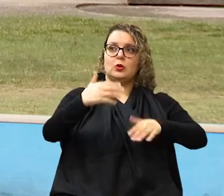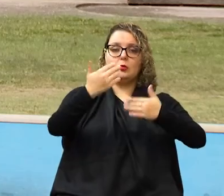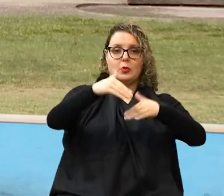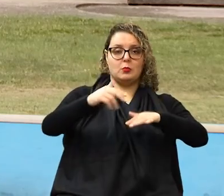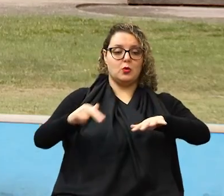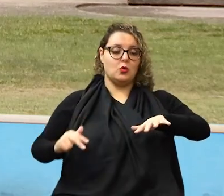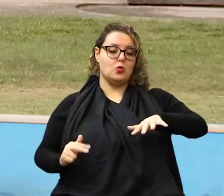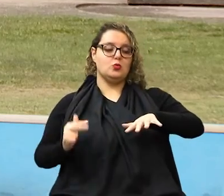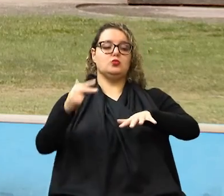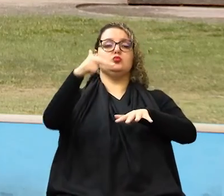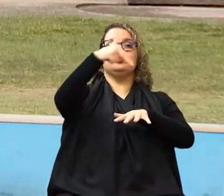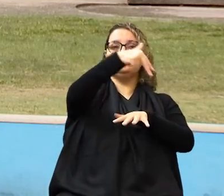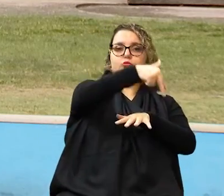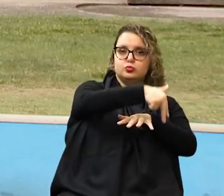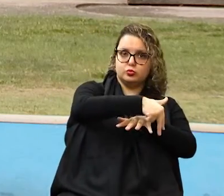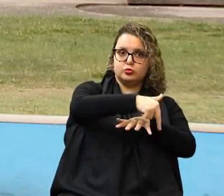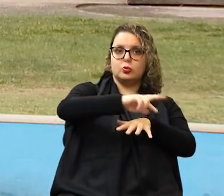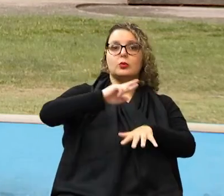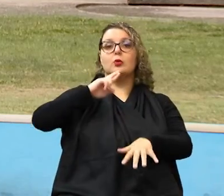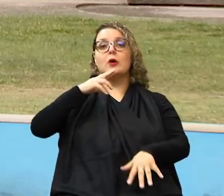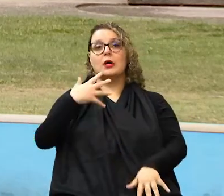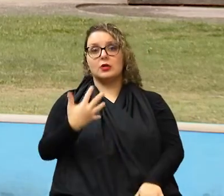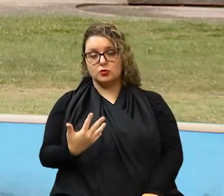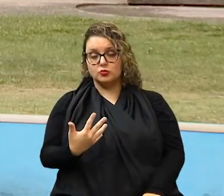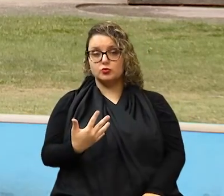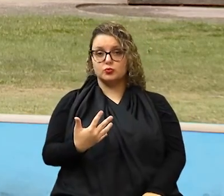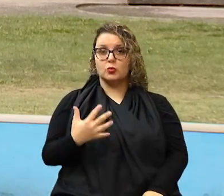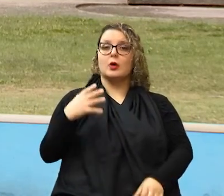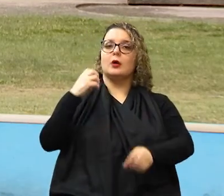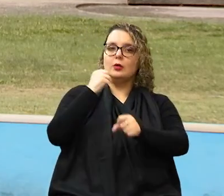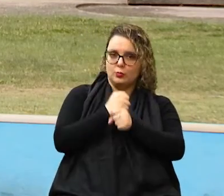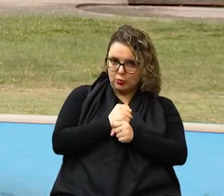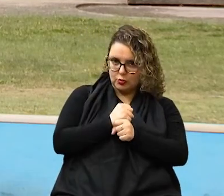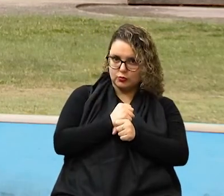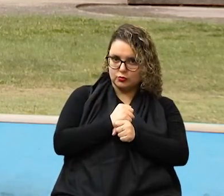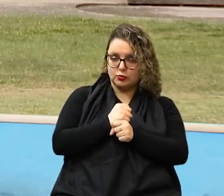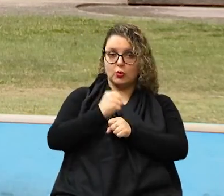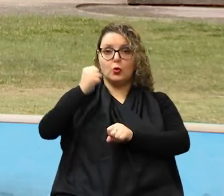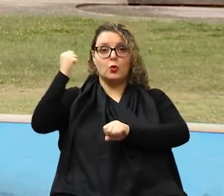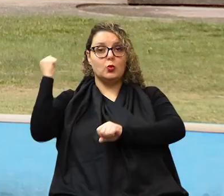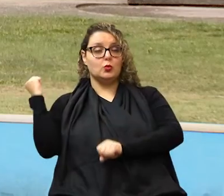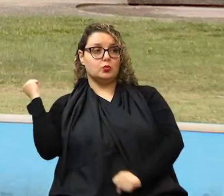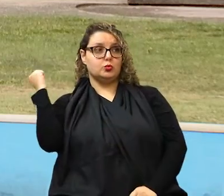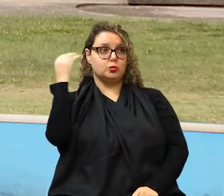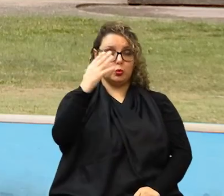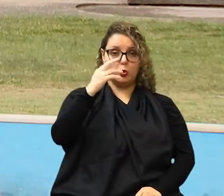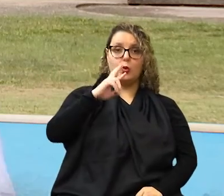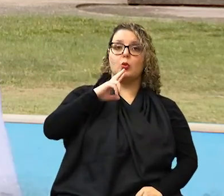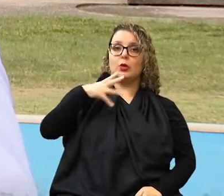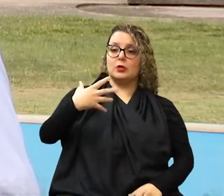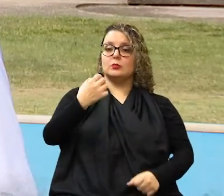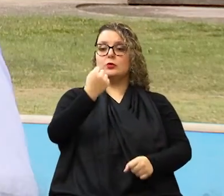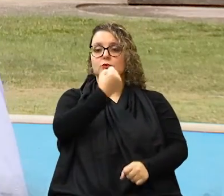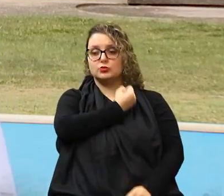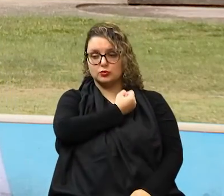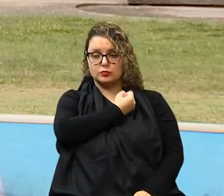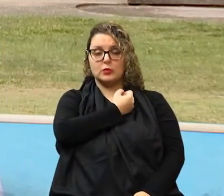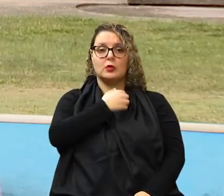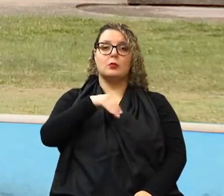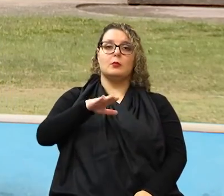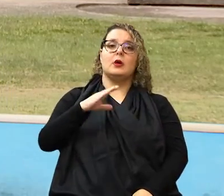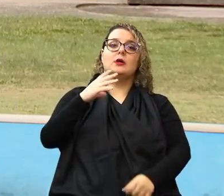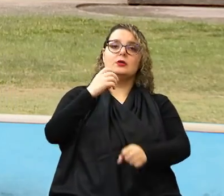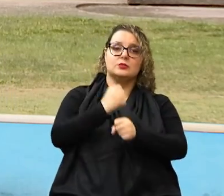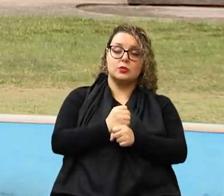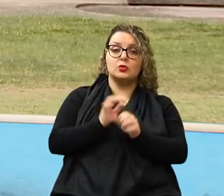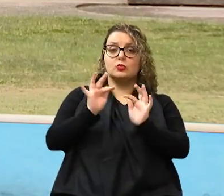para uma prova de salto. O resultado, atribuído 1 ponto. Um lançamento, o resultado numérico, atribuído 1